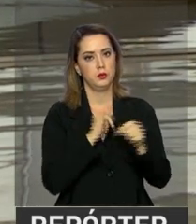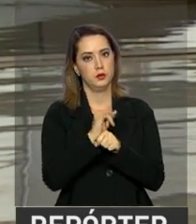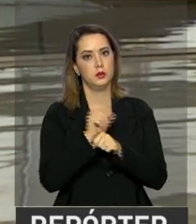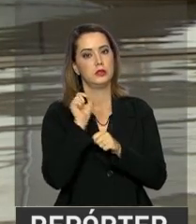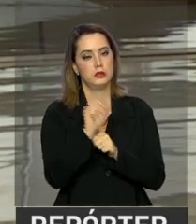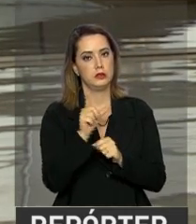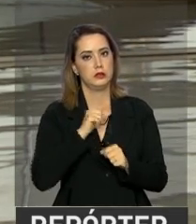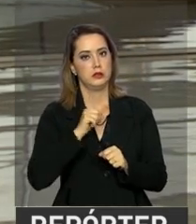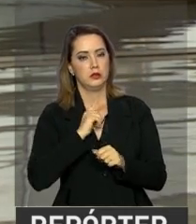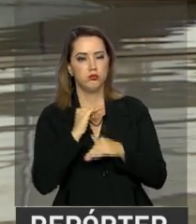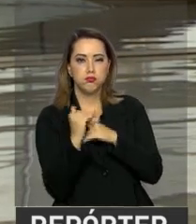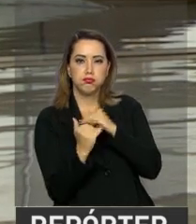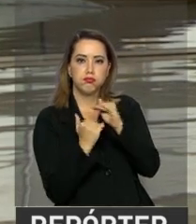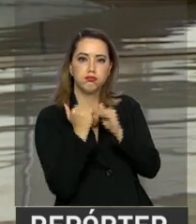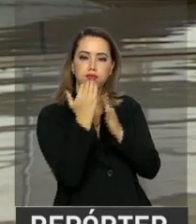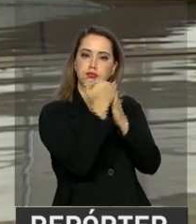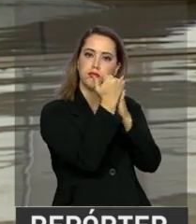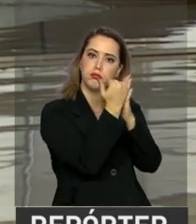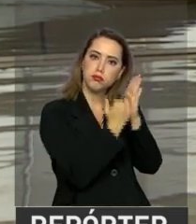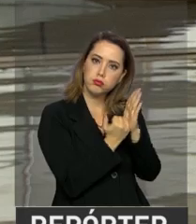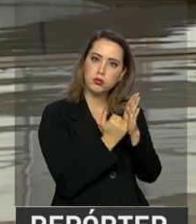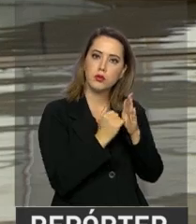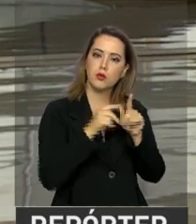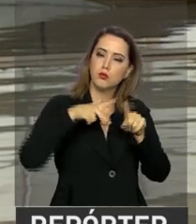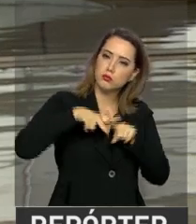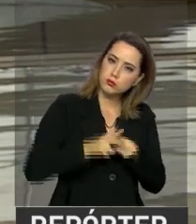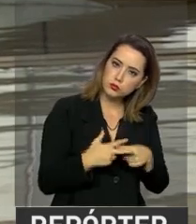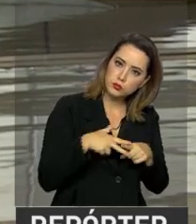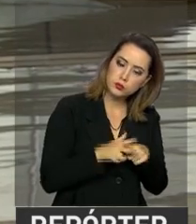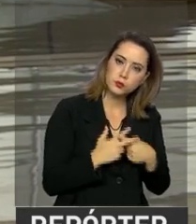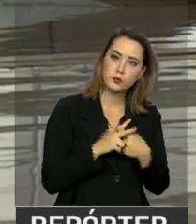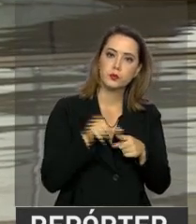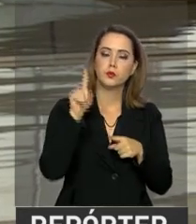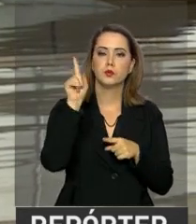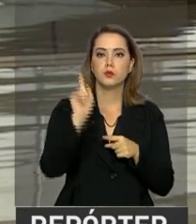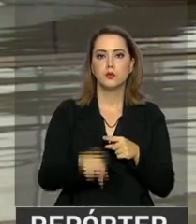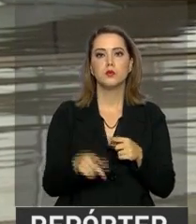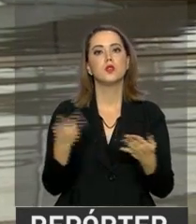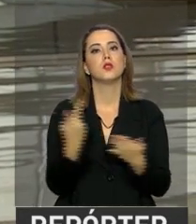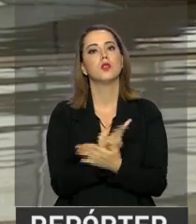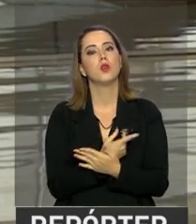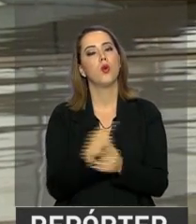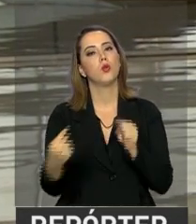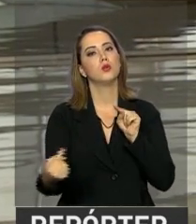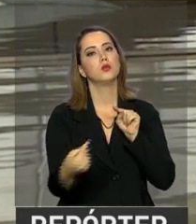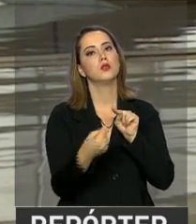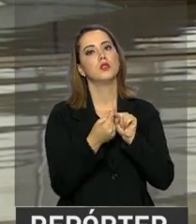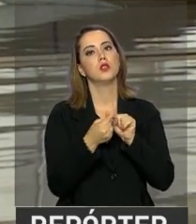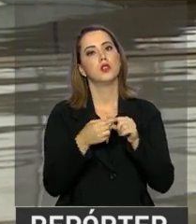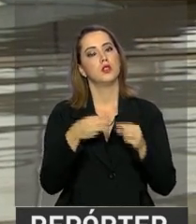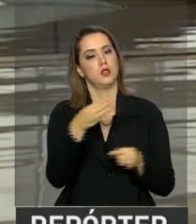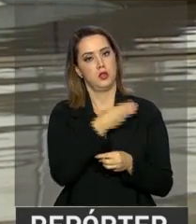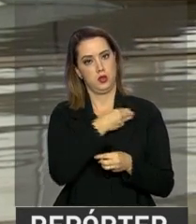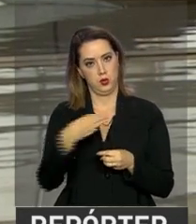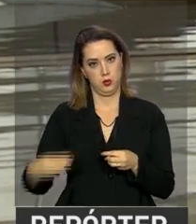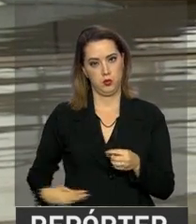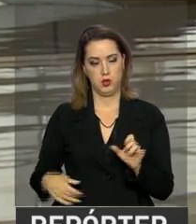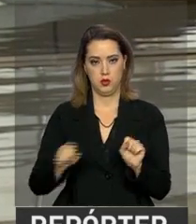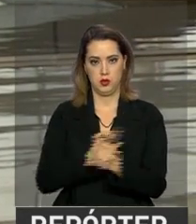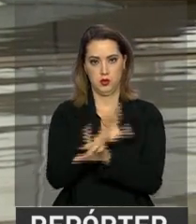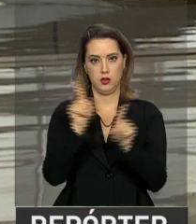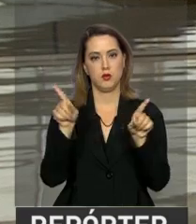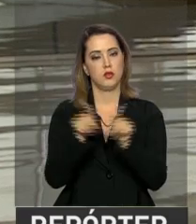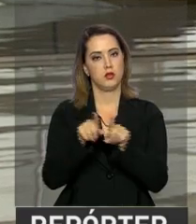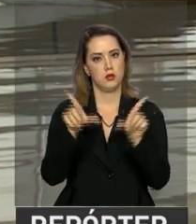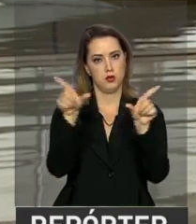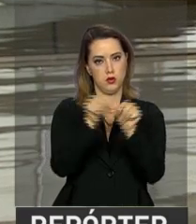está passando por um projeto de reformulação que é fruto de um acordo entre o Ministério e a Unesco, que é uma agência das